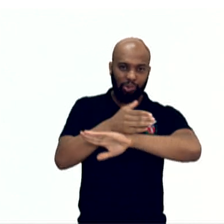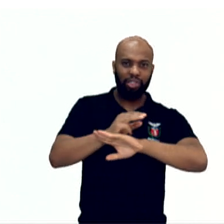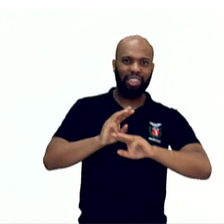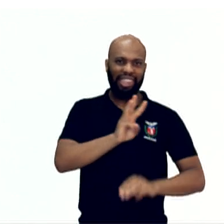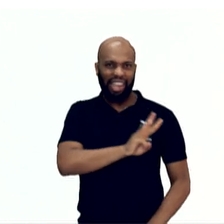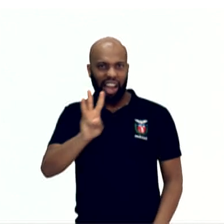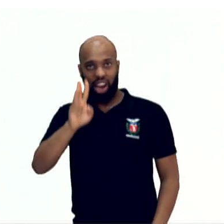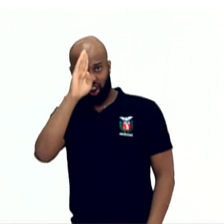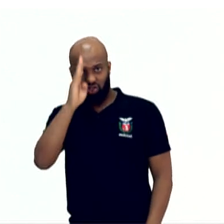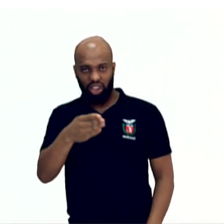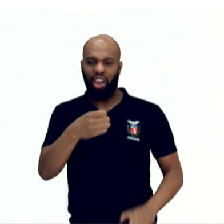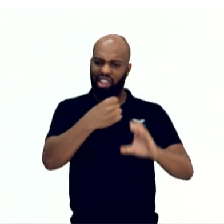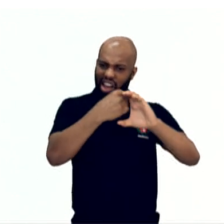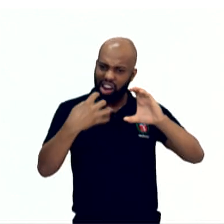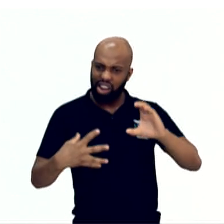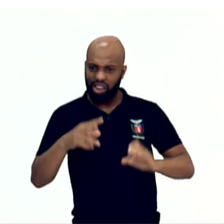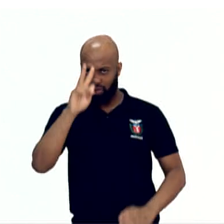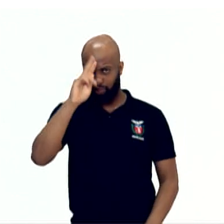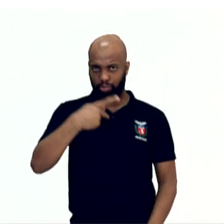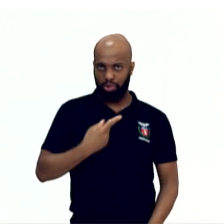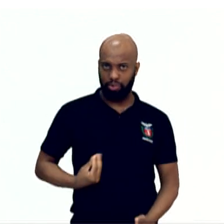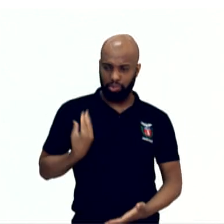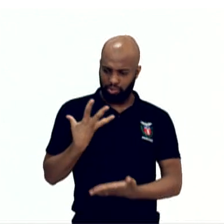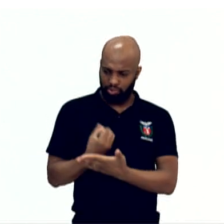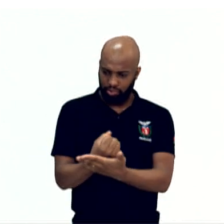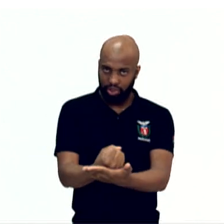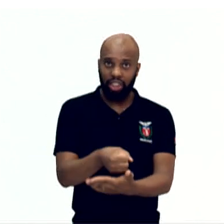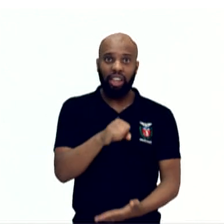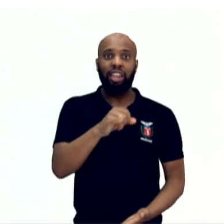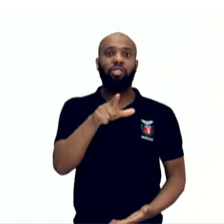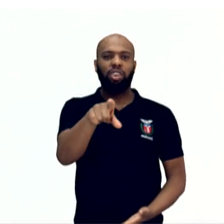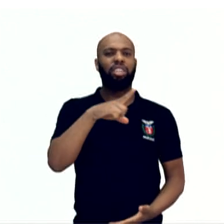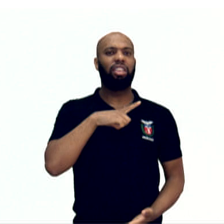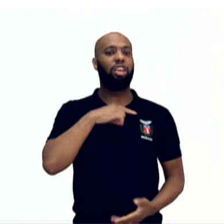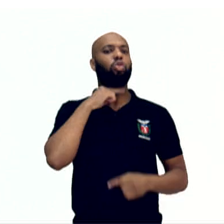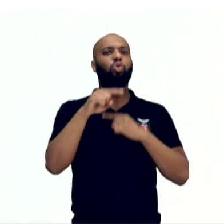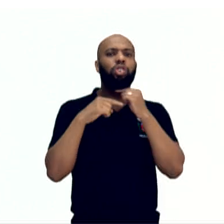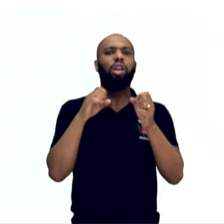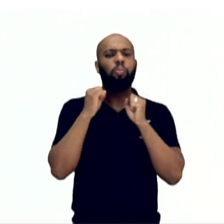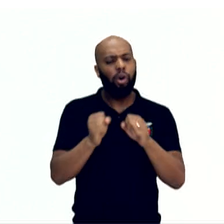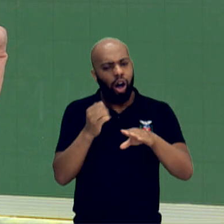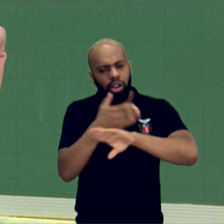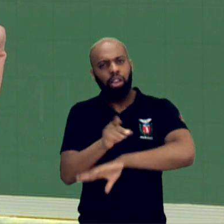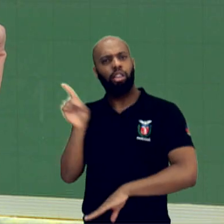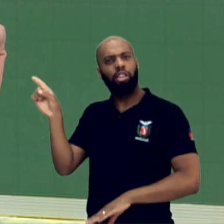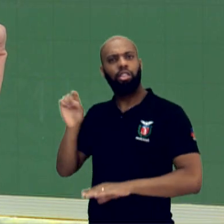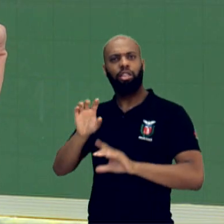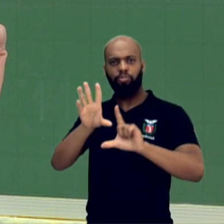as características, com muitas coisas. Então, se você tiver mais dúvidas, pode entrar aqui.